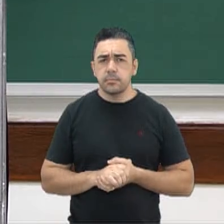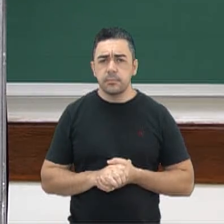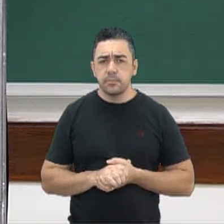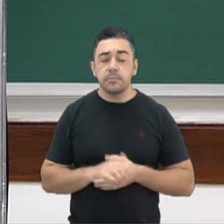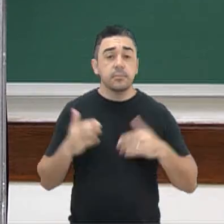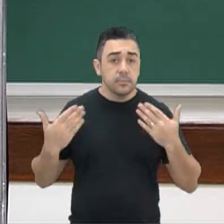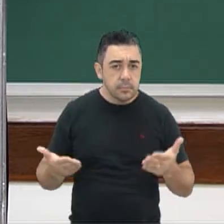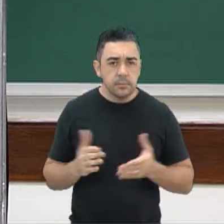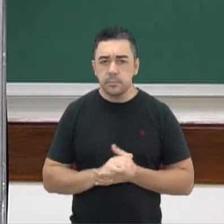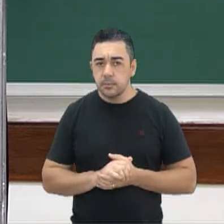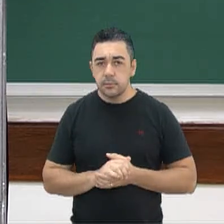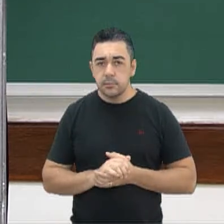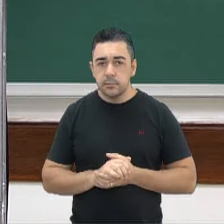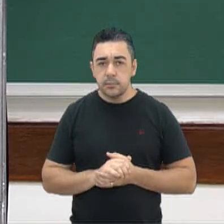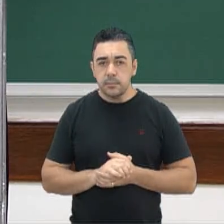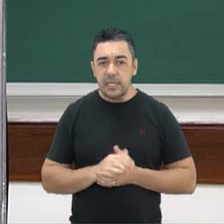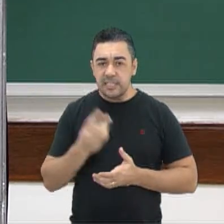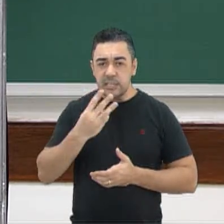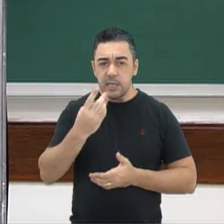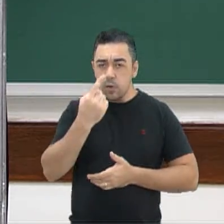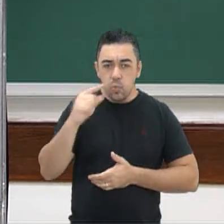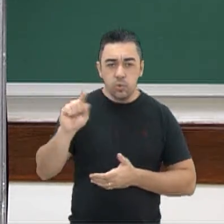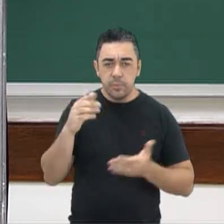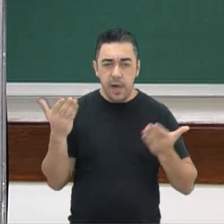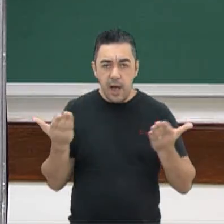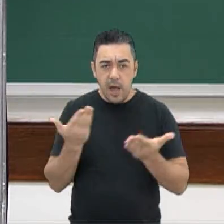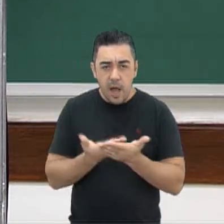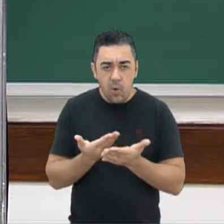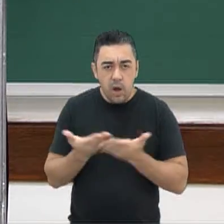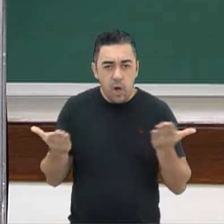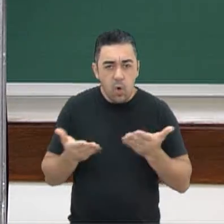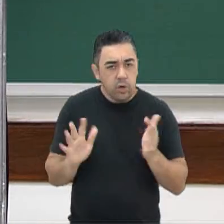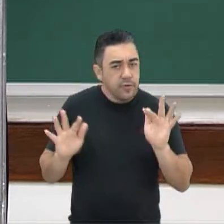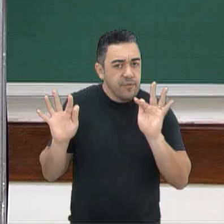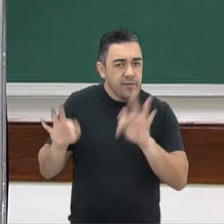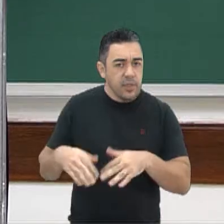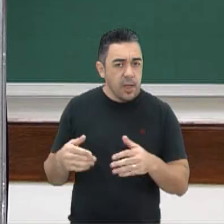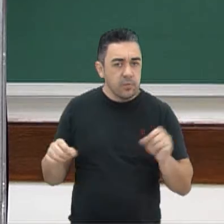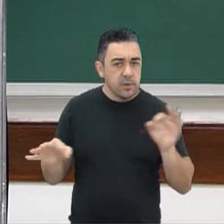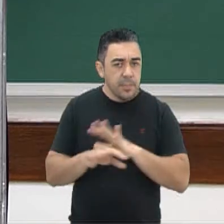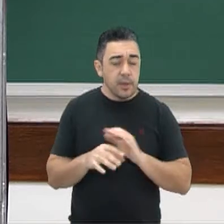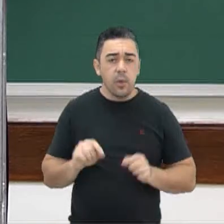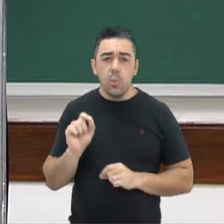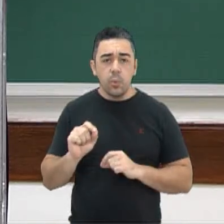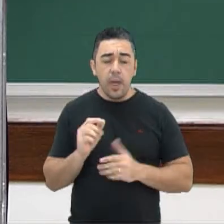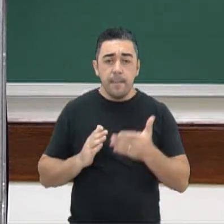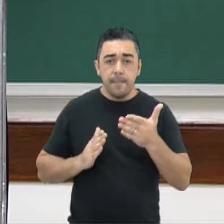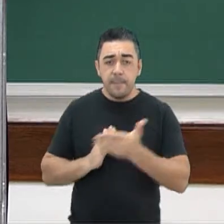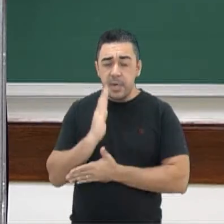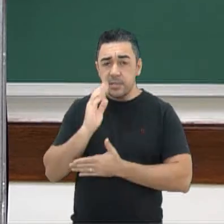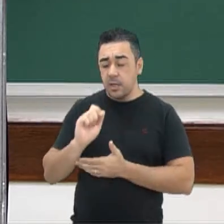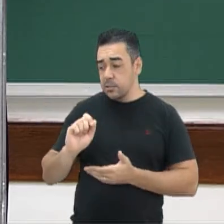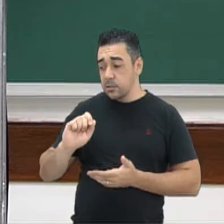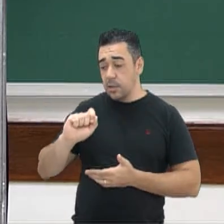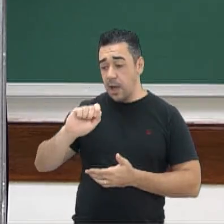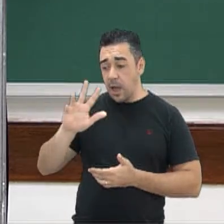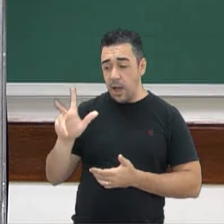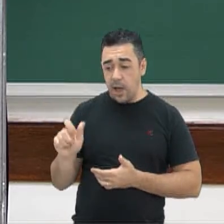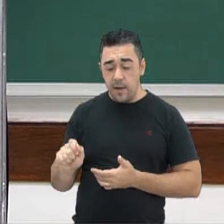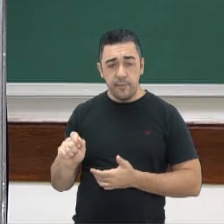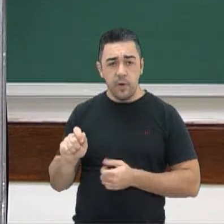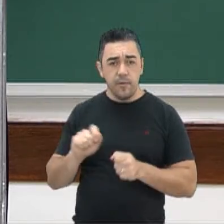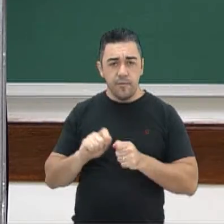Bom, terceira e última atividade dessa nossa aula, já estamos indo para os finalmente. Rito de passagem afro-brasileiro, em que é